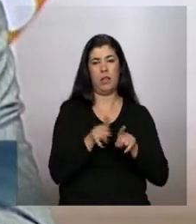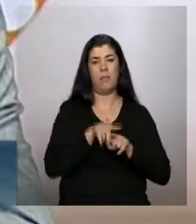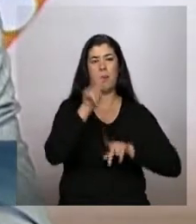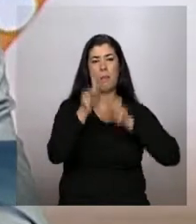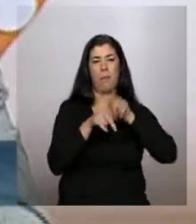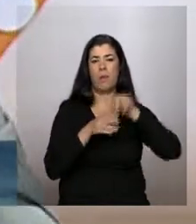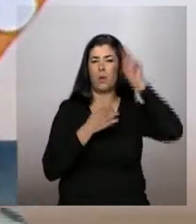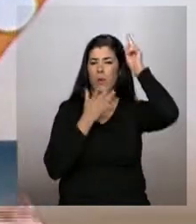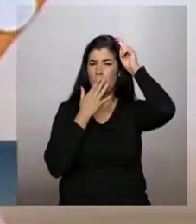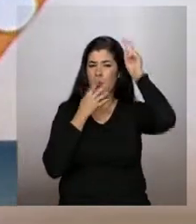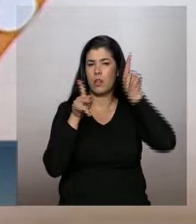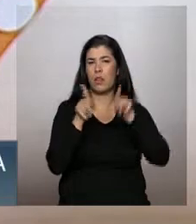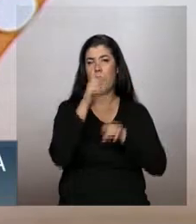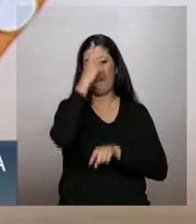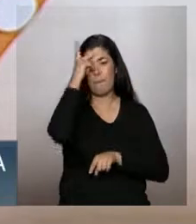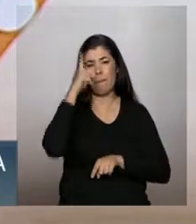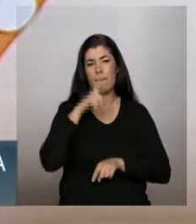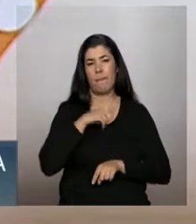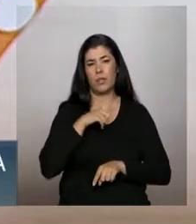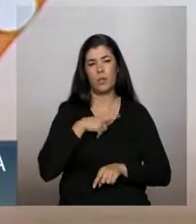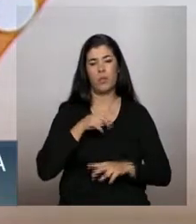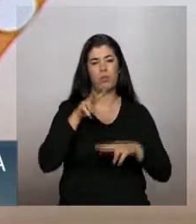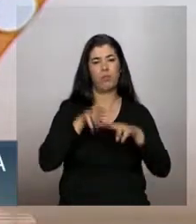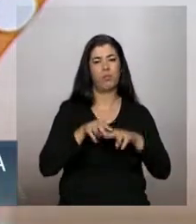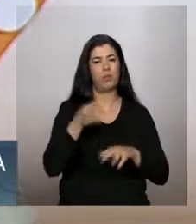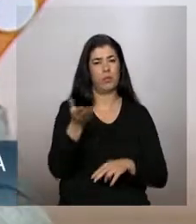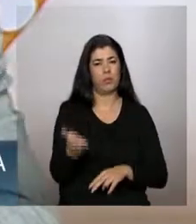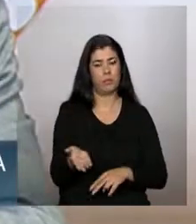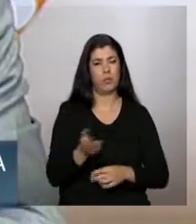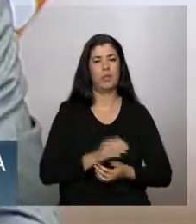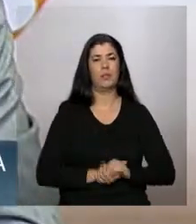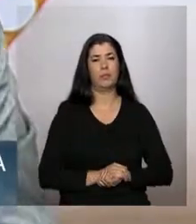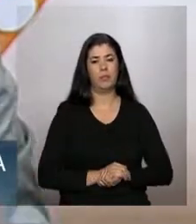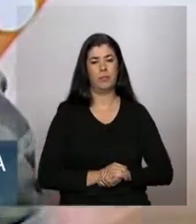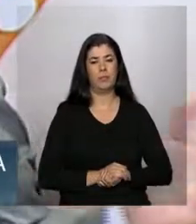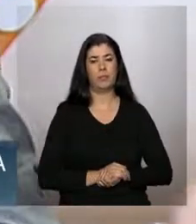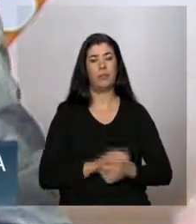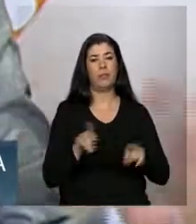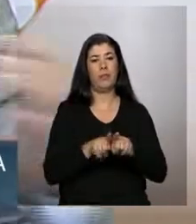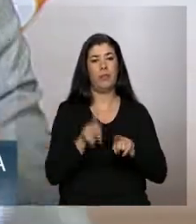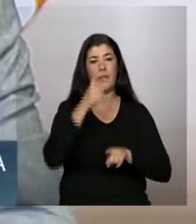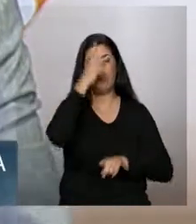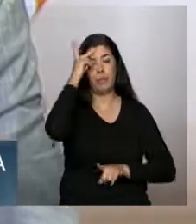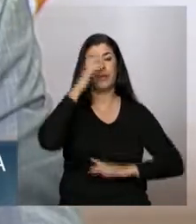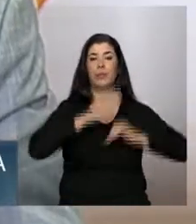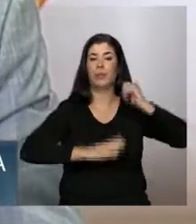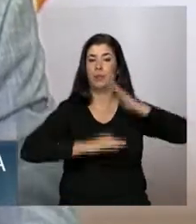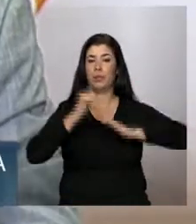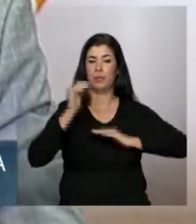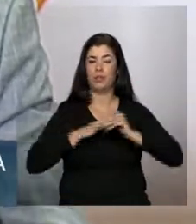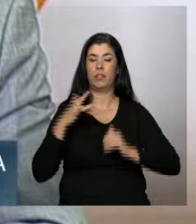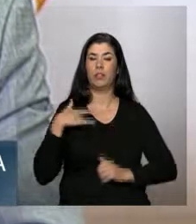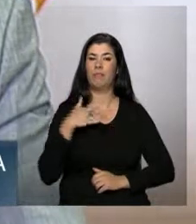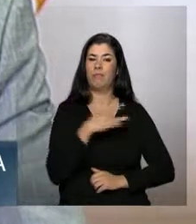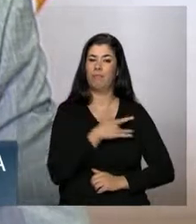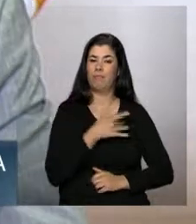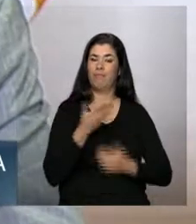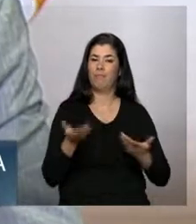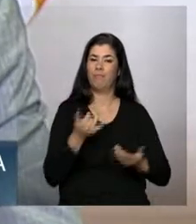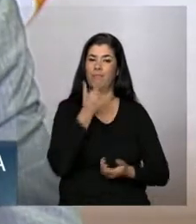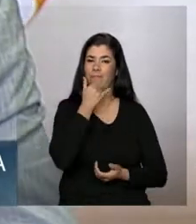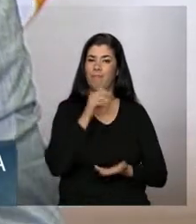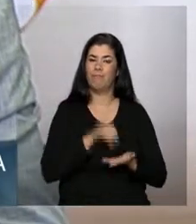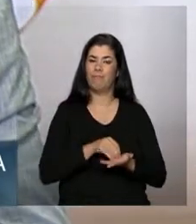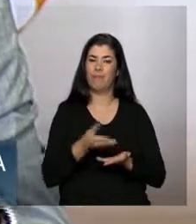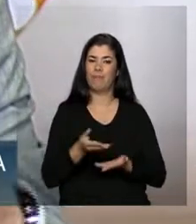população privada de liberdade. Faltou algum? Não, foram esses. Ah, e os trabalhadores da saúde, naturalmente. Sempre falta um,